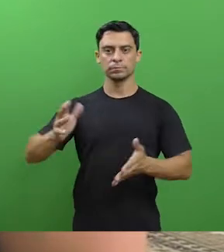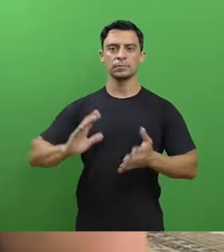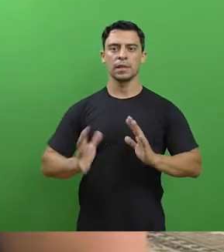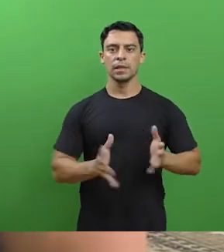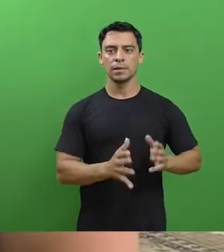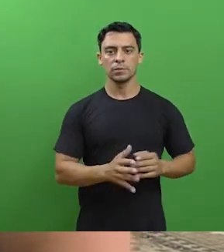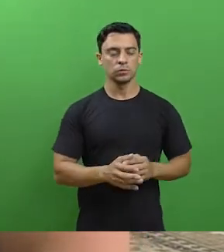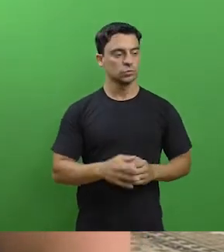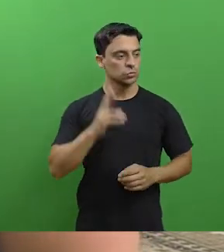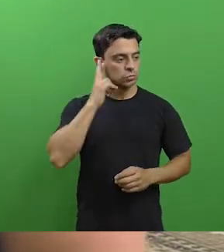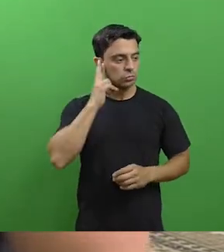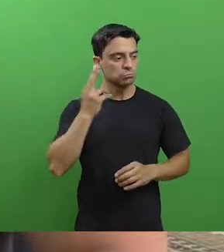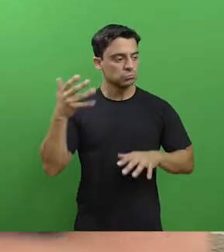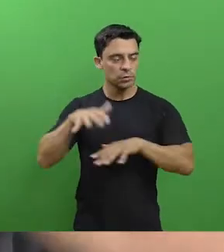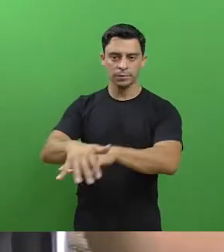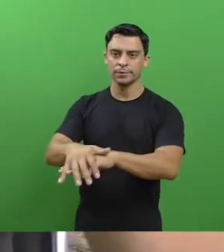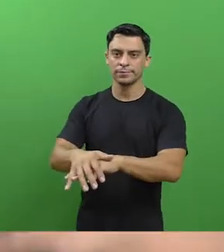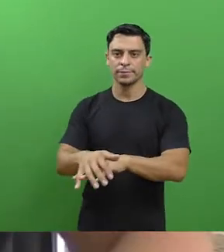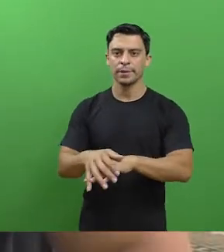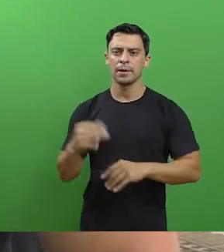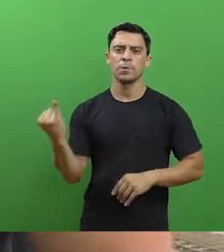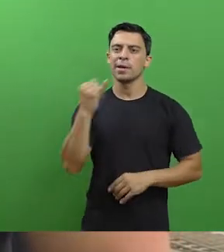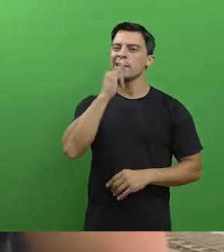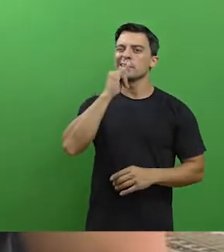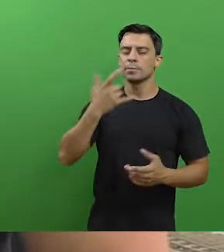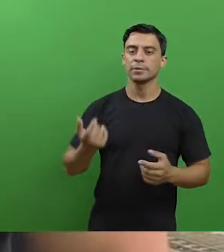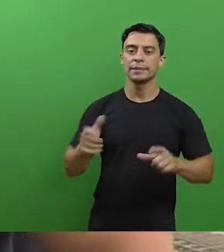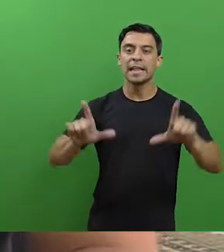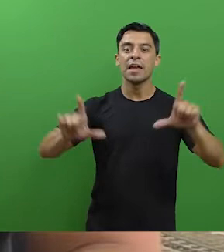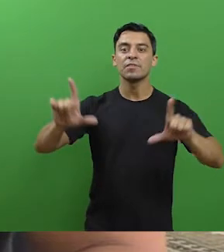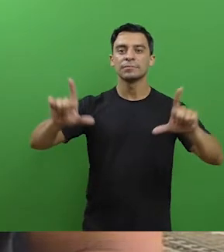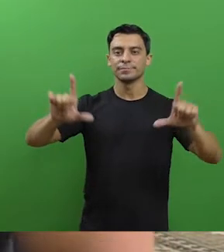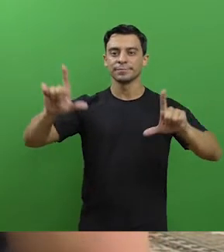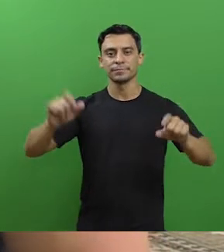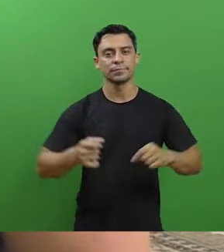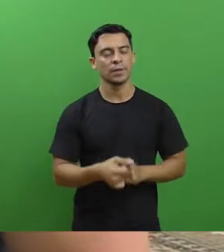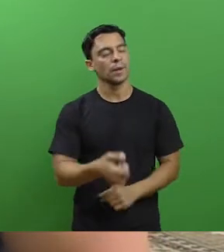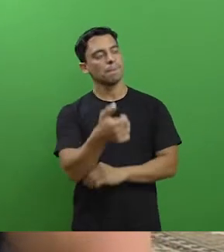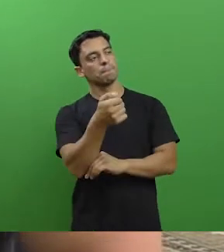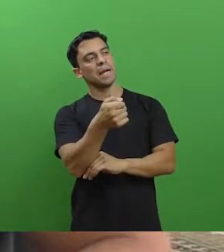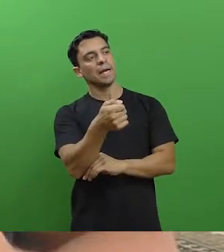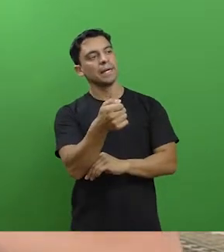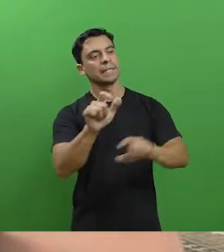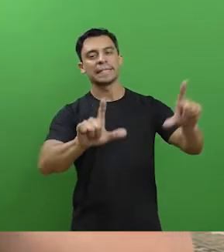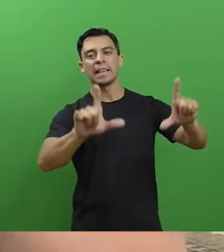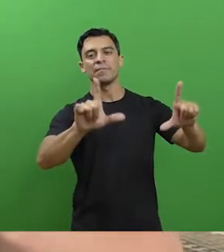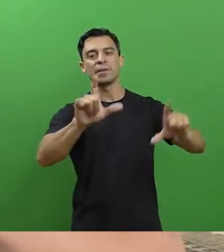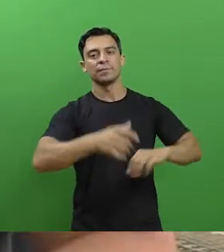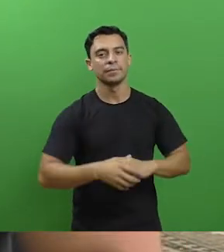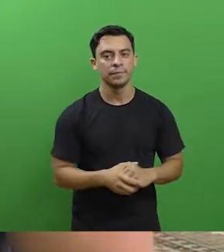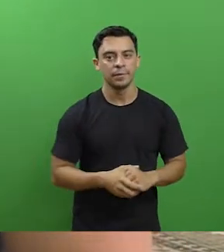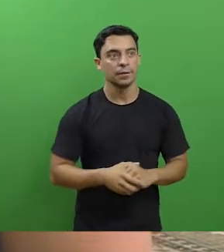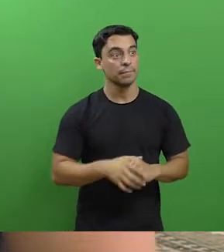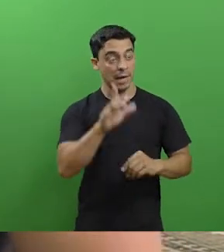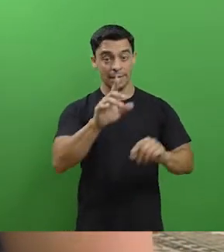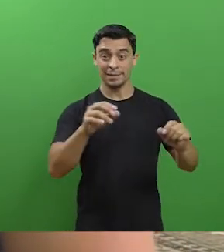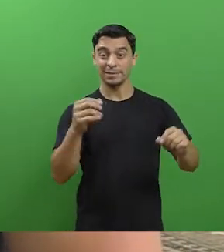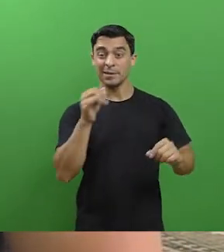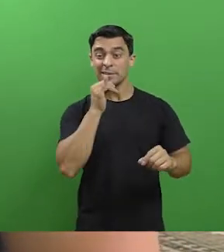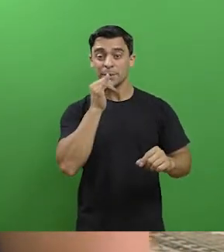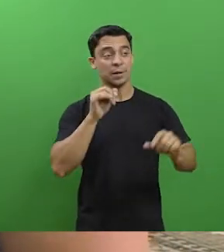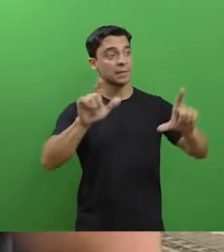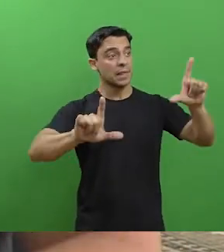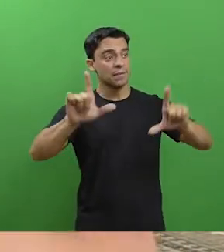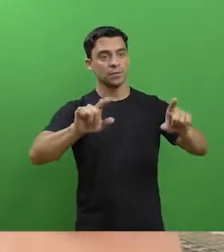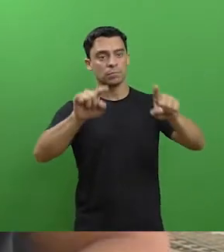Televisão também, né? Televisão, você liga a televisão para assistir, né? Seria importante também ter sempre um intérprete de